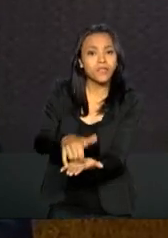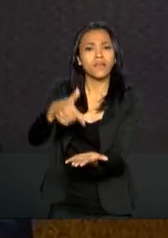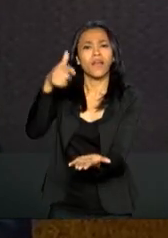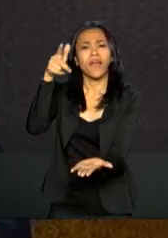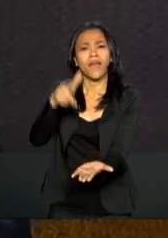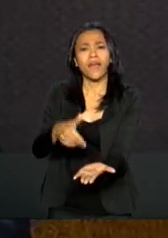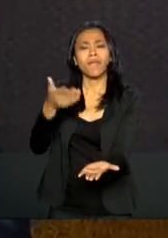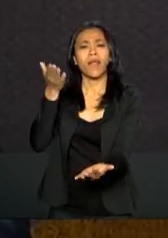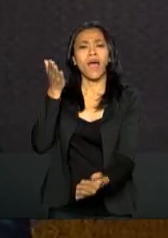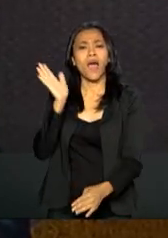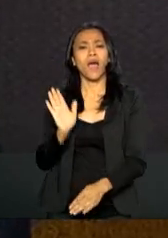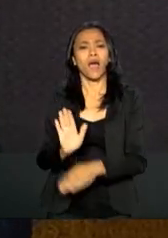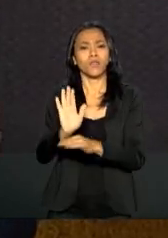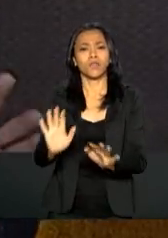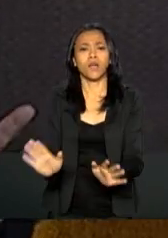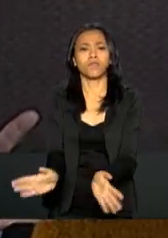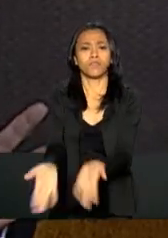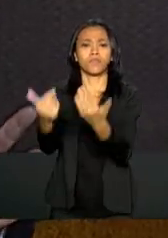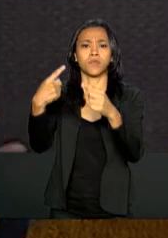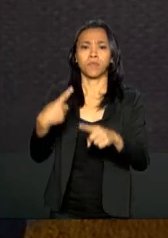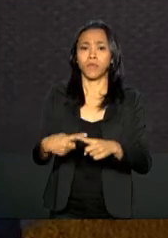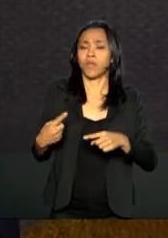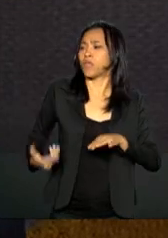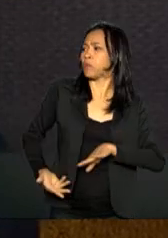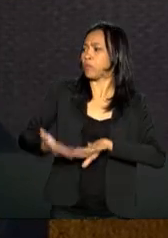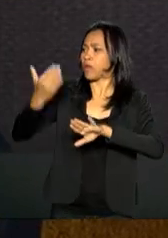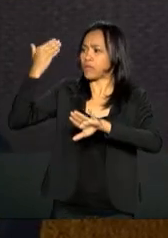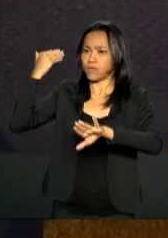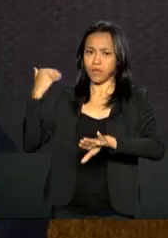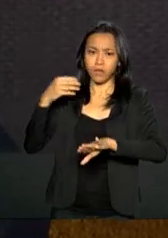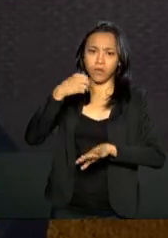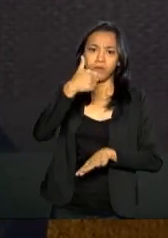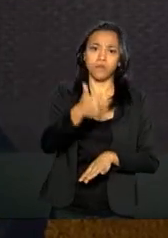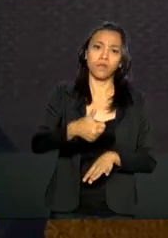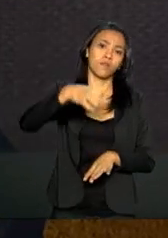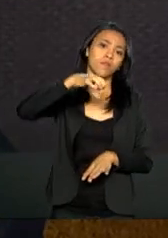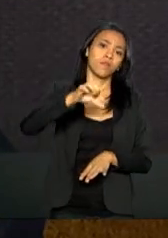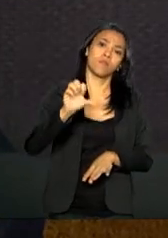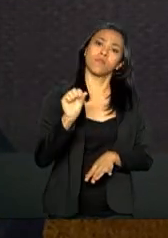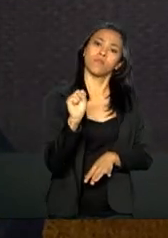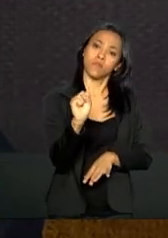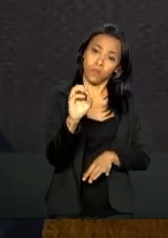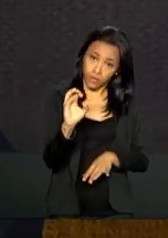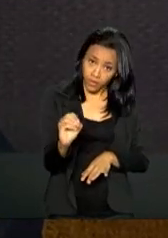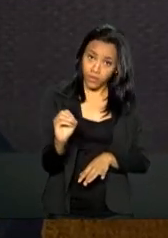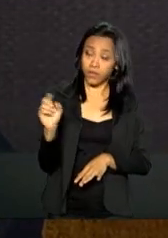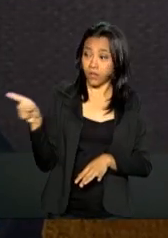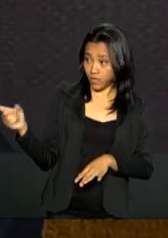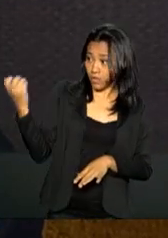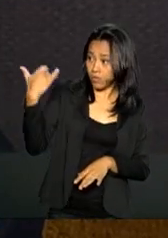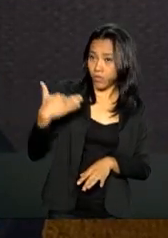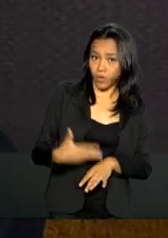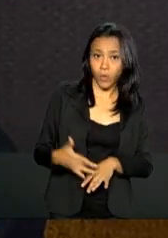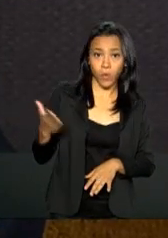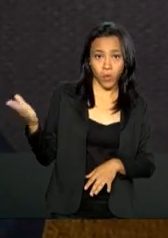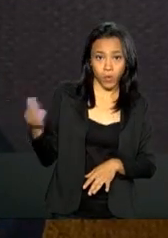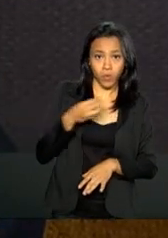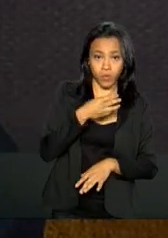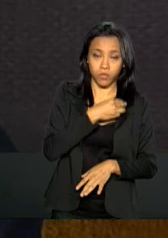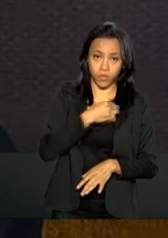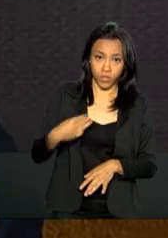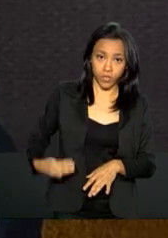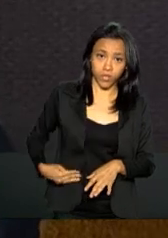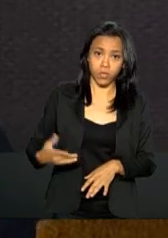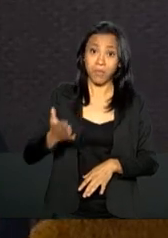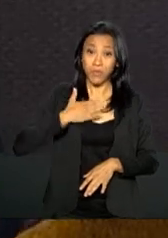passado é num passado de 1980 como dias o ministro-presidente tóffoli mas o meu passado é